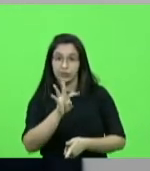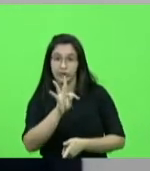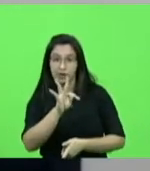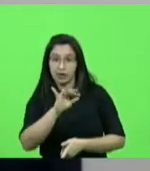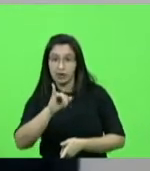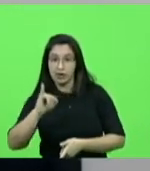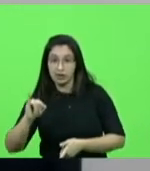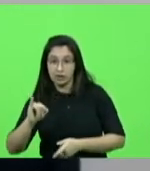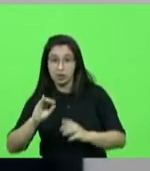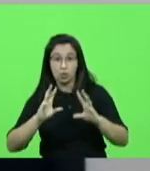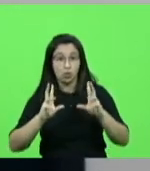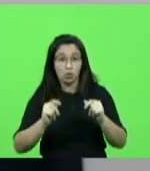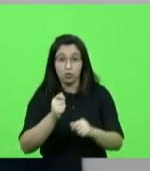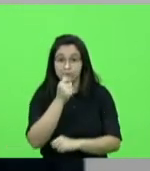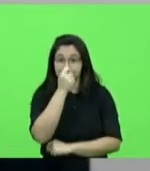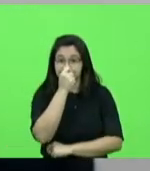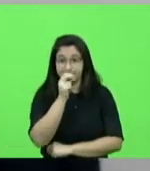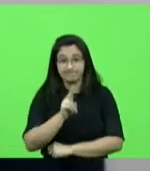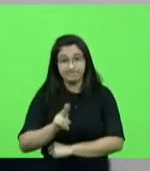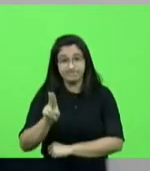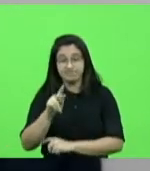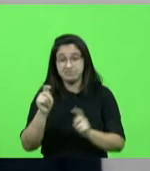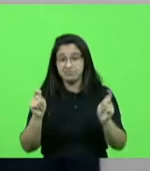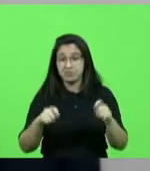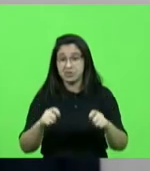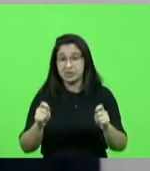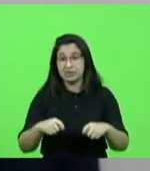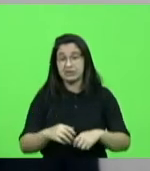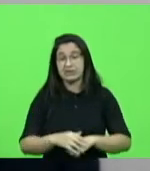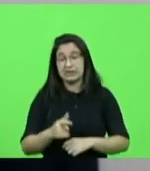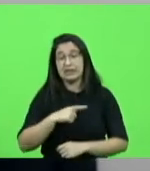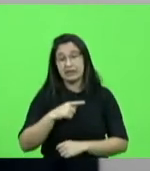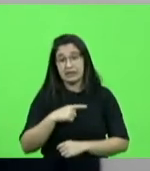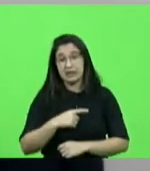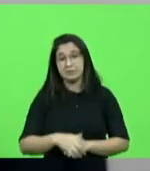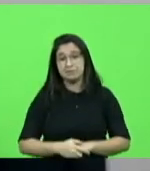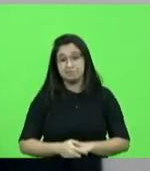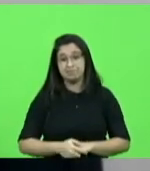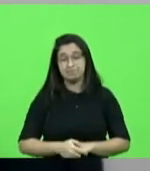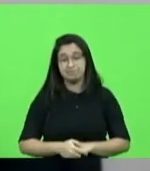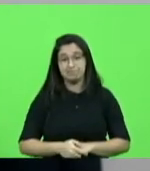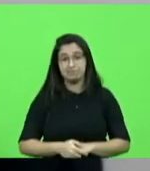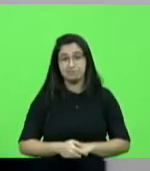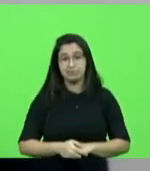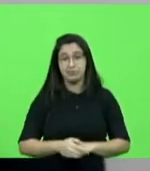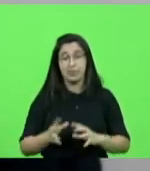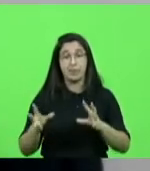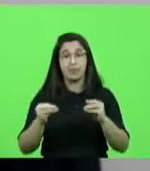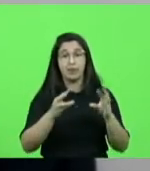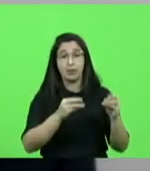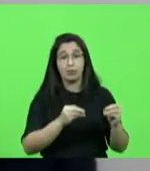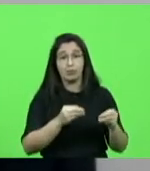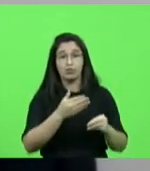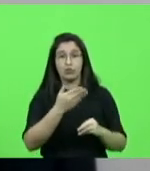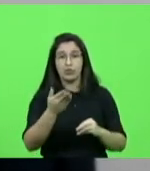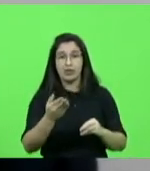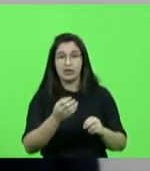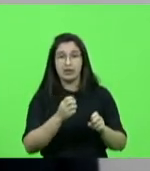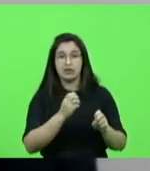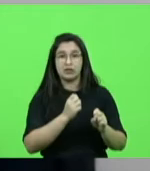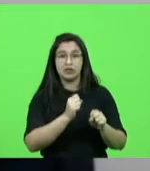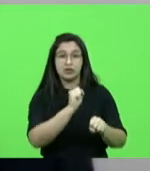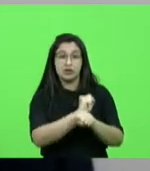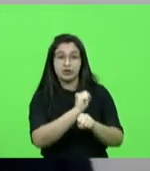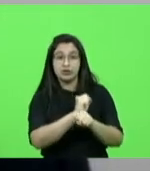praticamente todas as regiões do estado de Santa Catarina. Já temos, infelizmente, lista de espera por leitos de